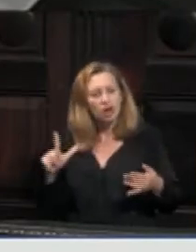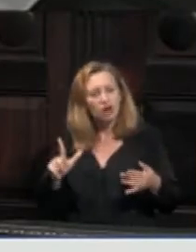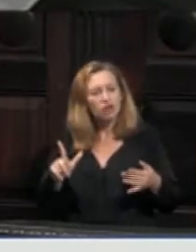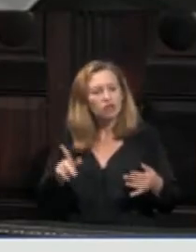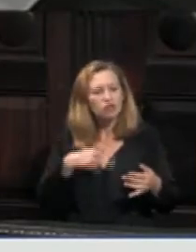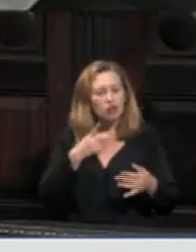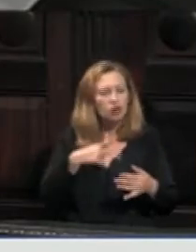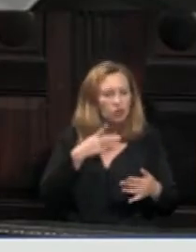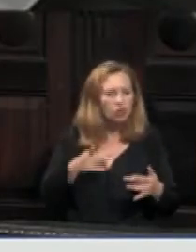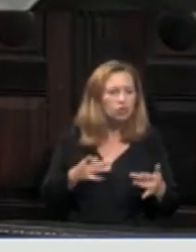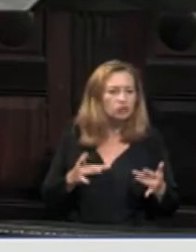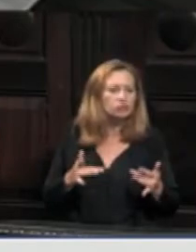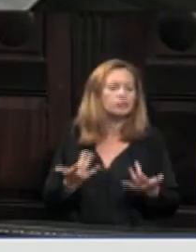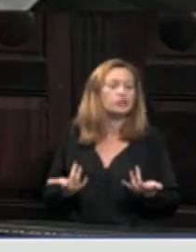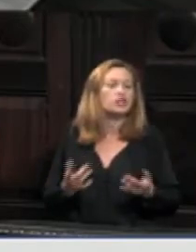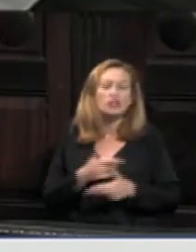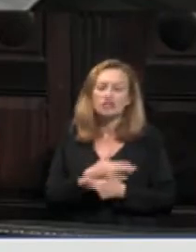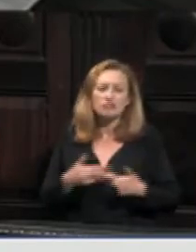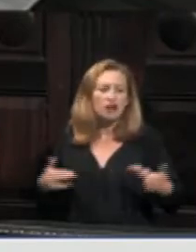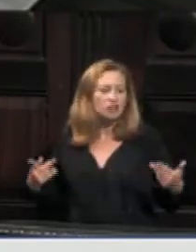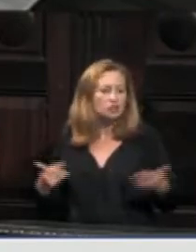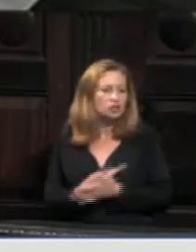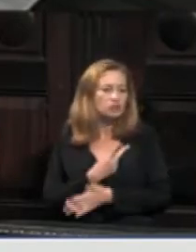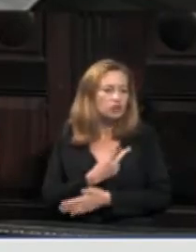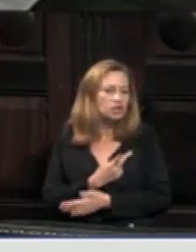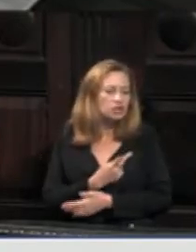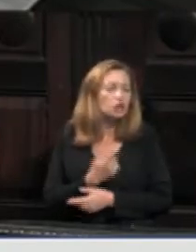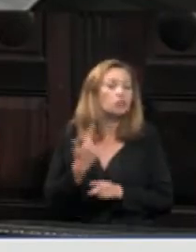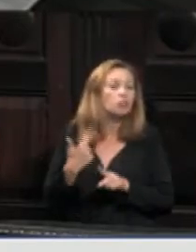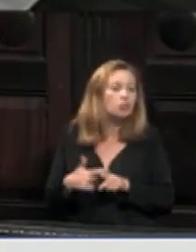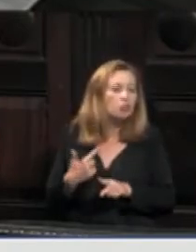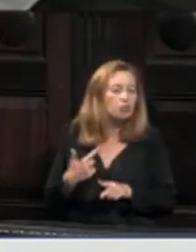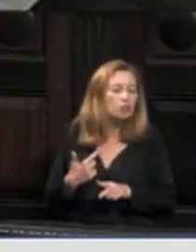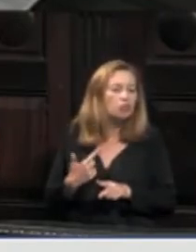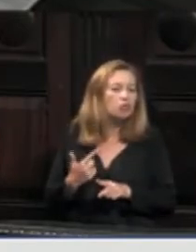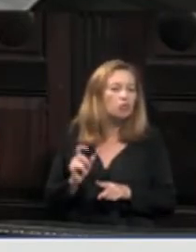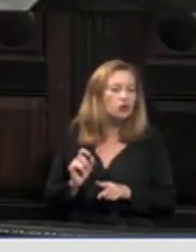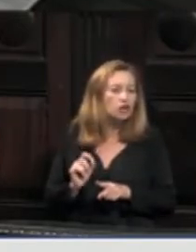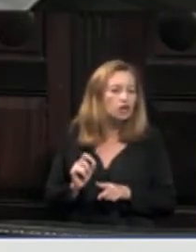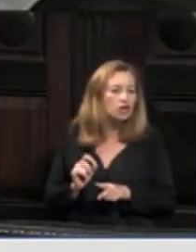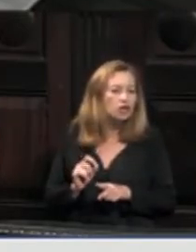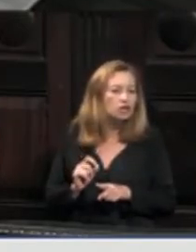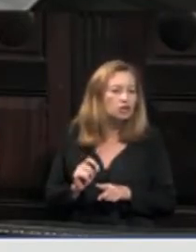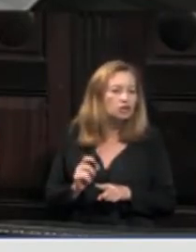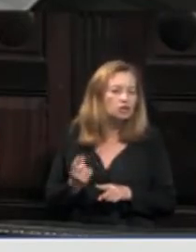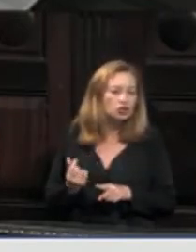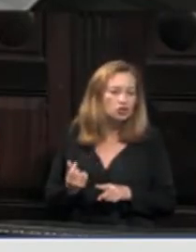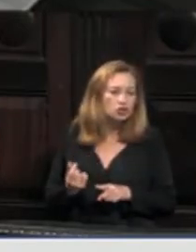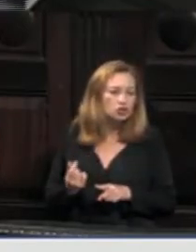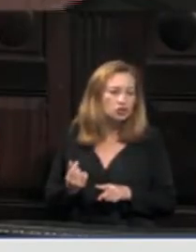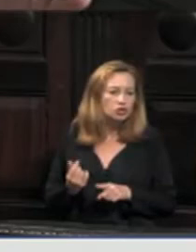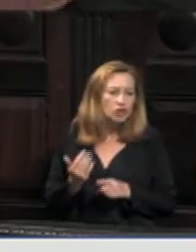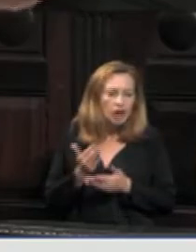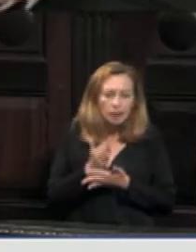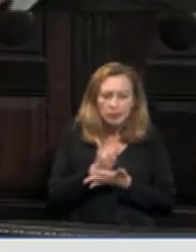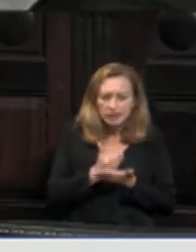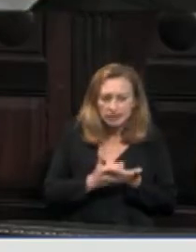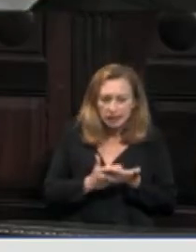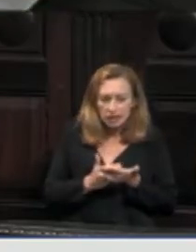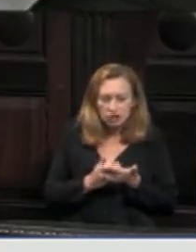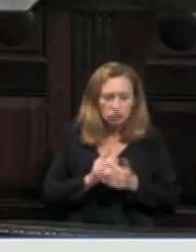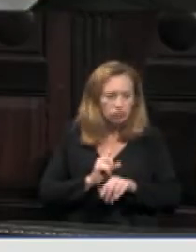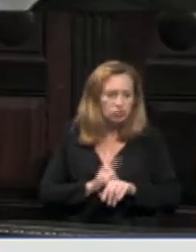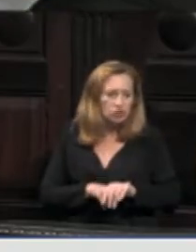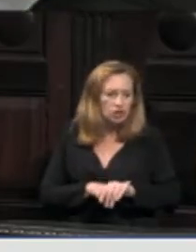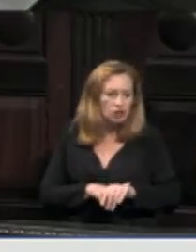de despesas. E vários deles, porque foram ordenadores de despesa em parte de um período.